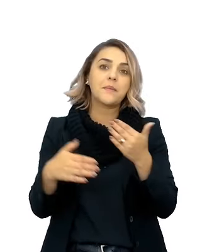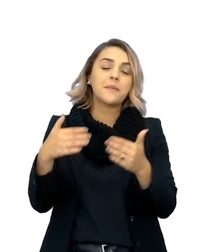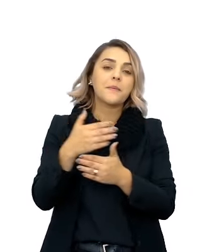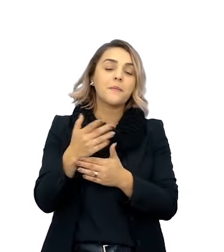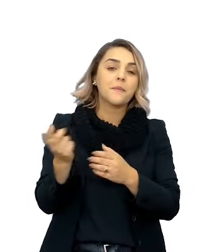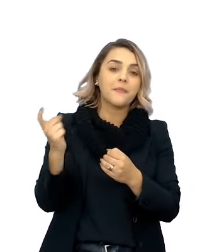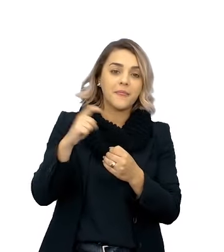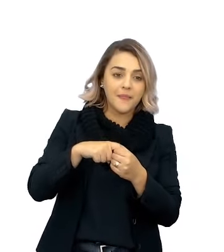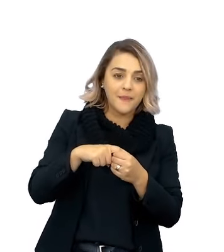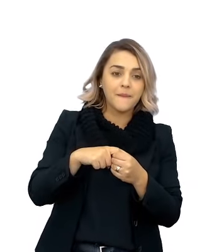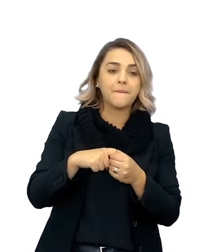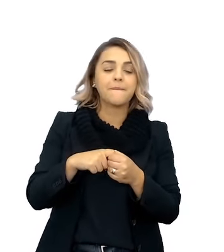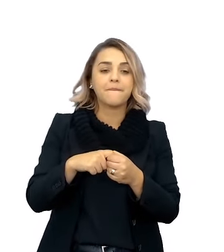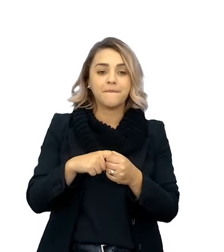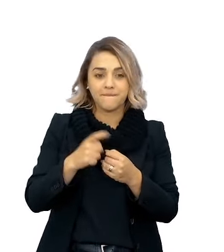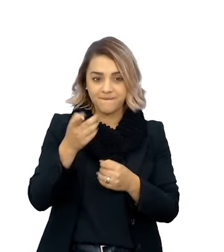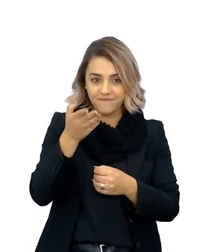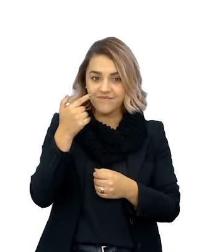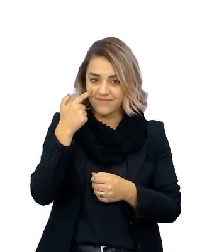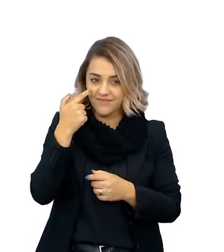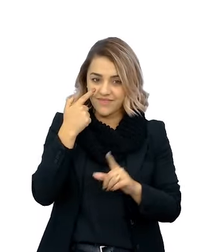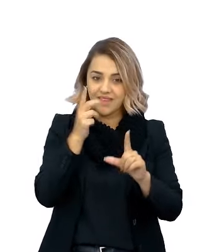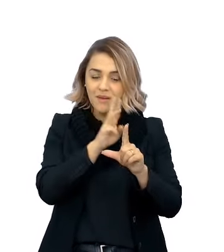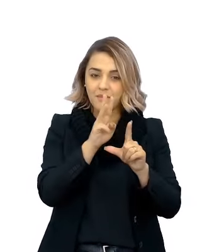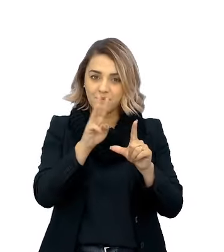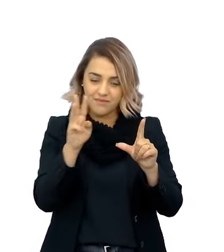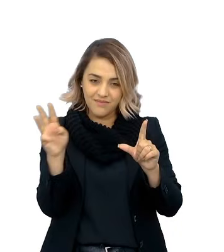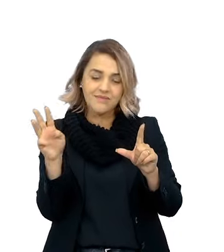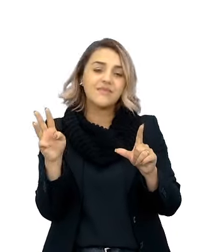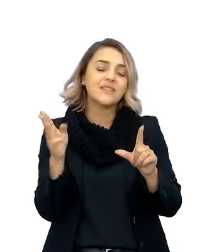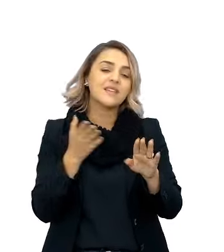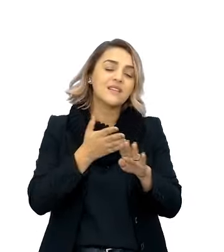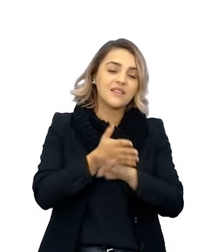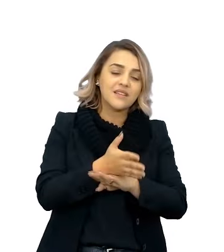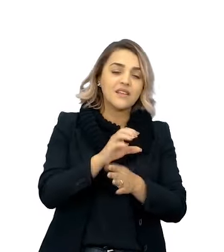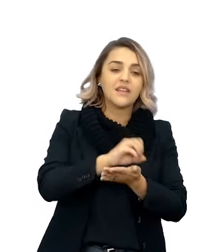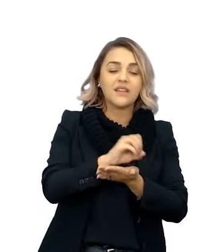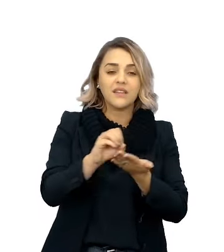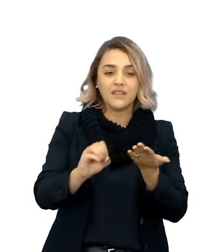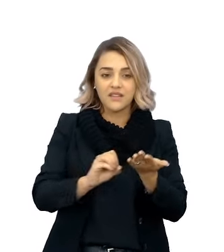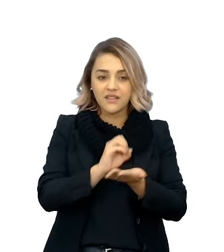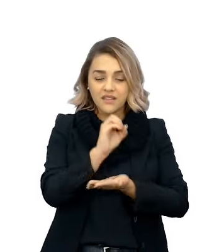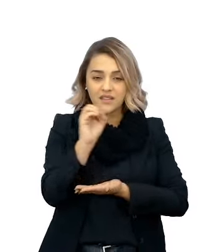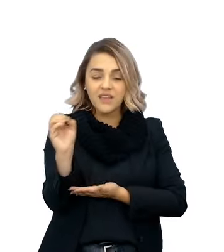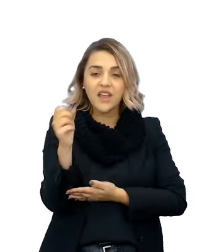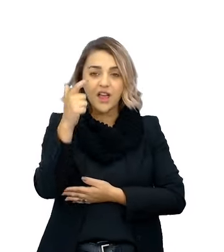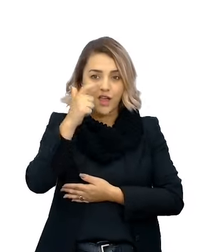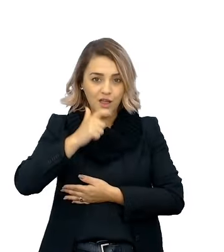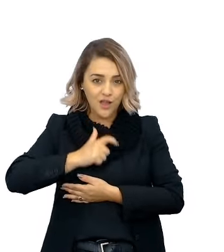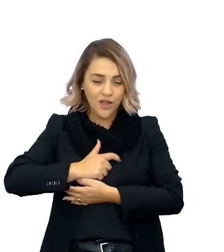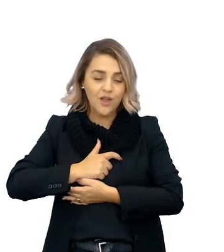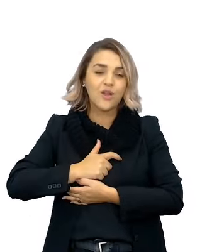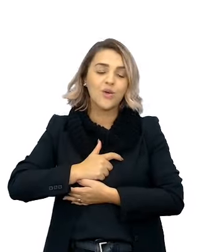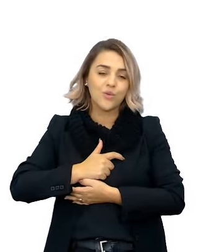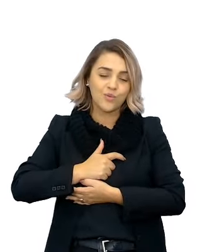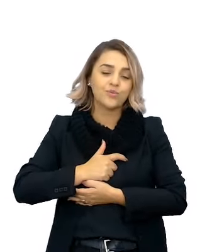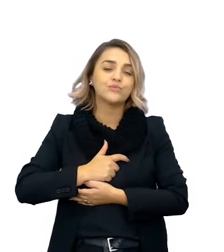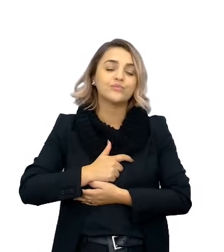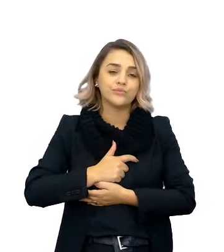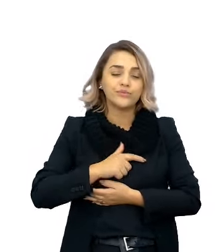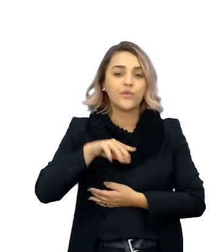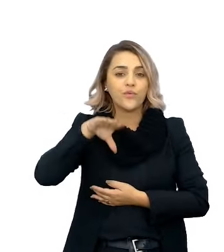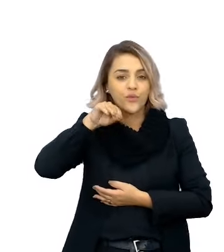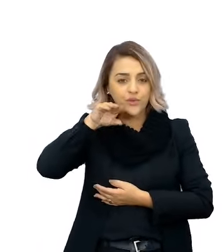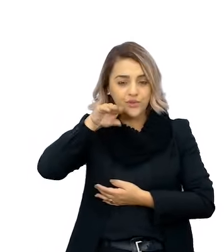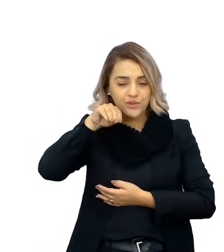vou no repositório do Centro de Mídias, clico lá, sou servidor, coloco o meu login e minha senha